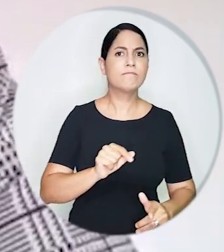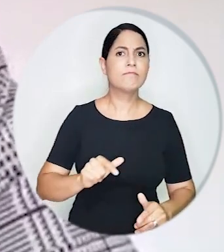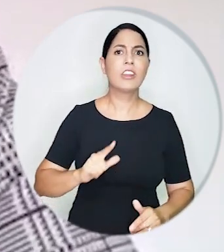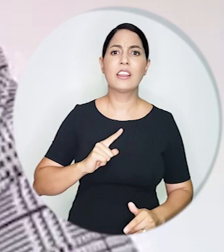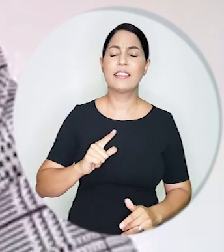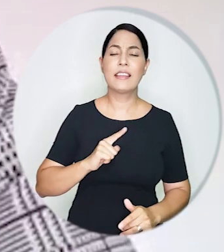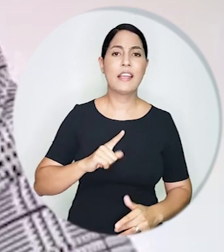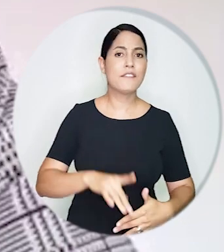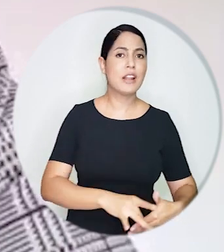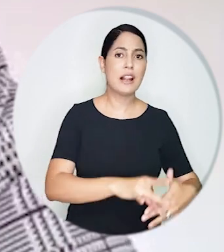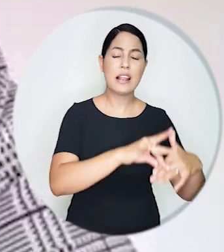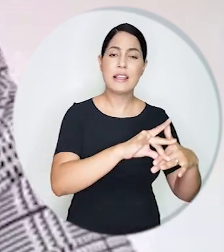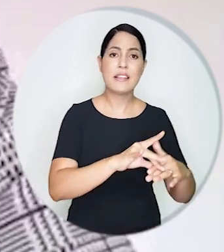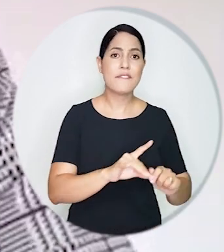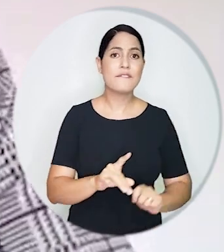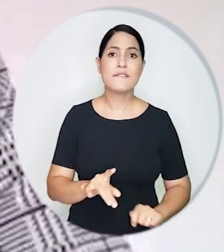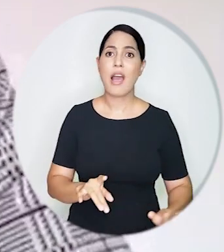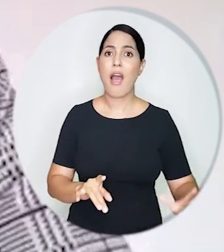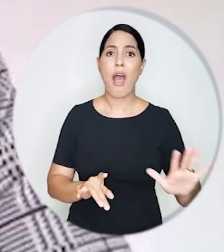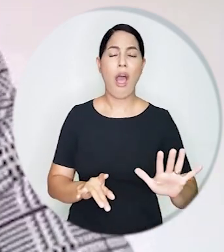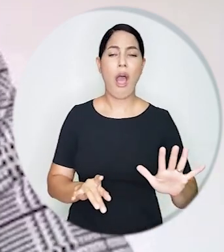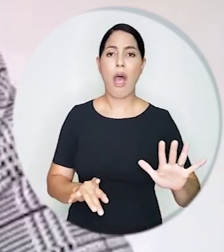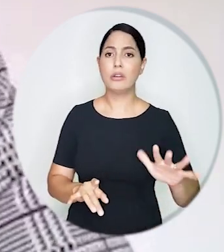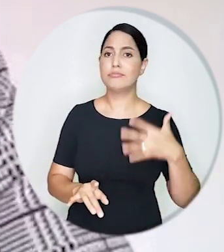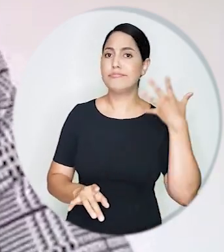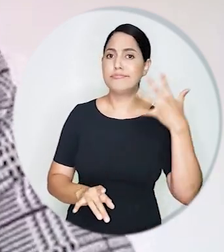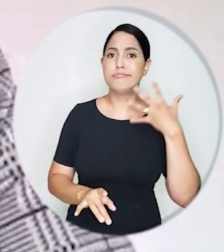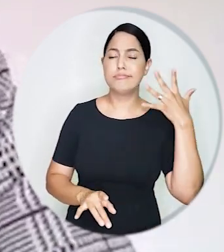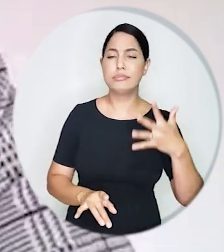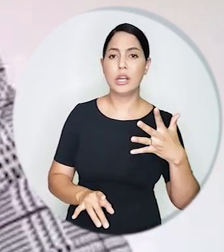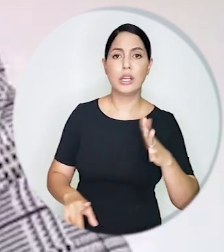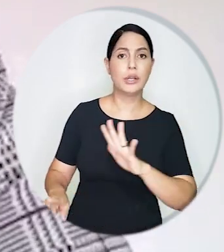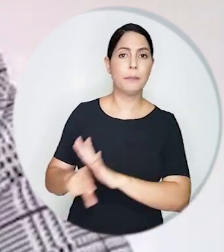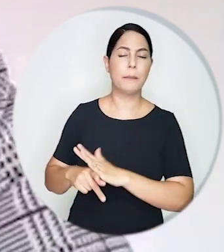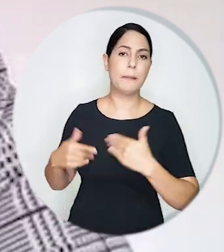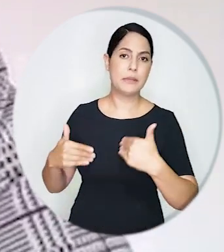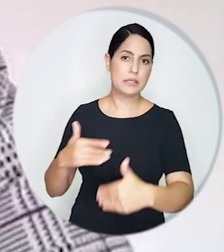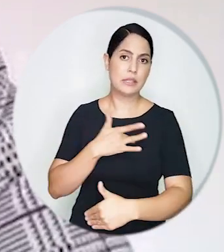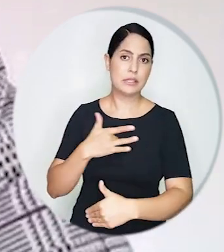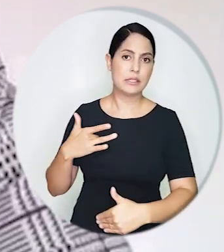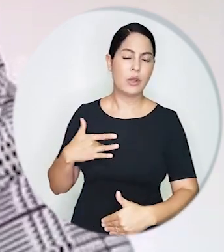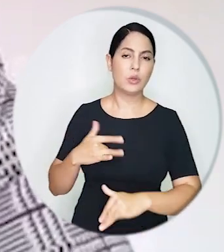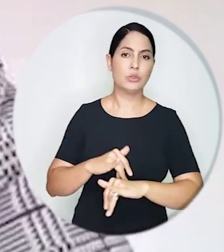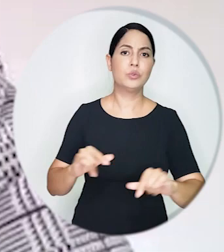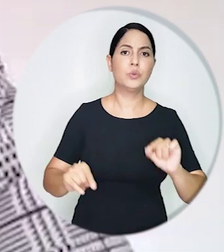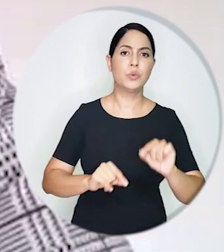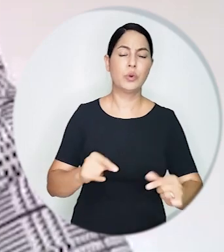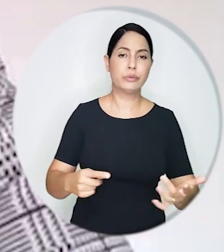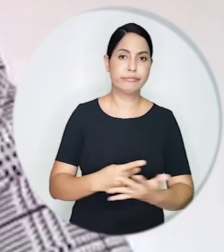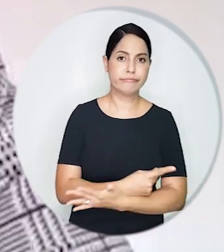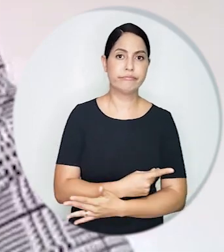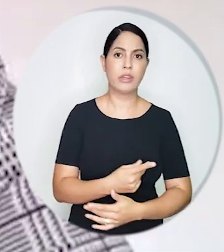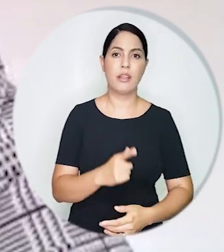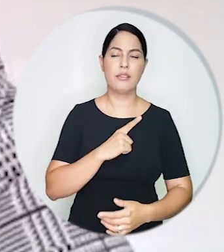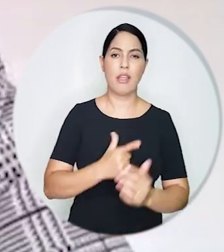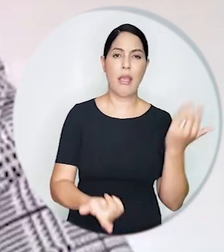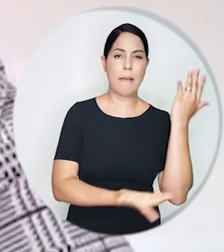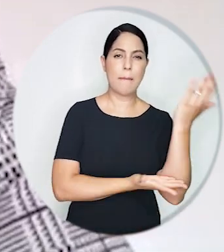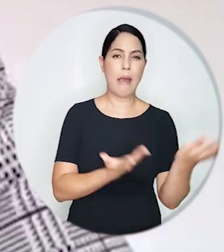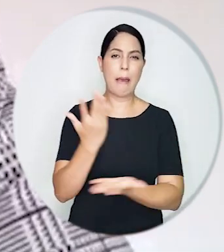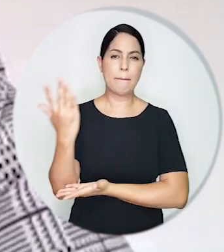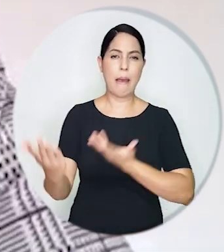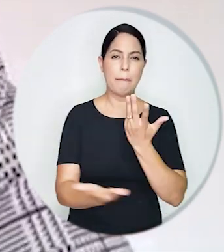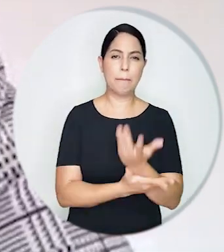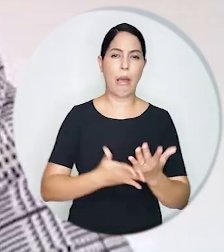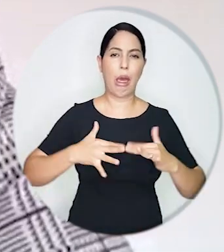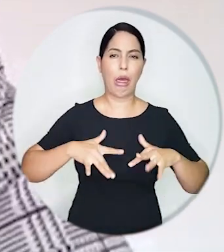apontamentos, e na verdade isso foi unânime na fala das lideranças e do próprio Ministério da Saúde, é em relação ao avanço dos garimpos